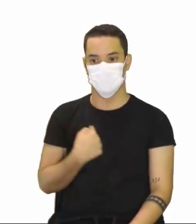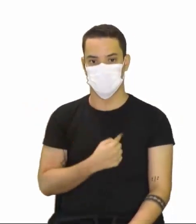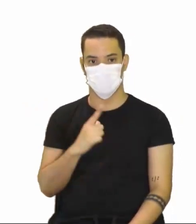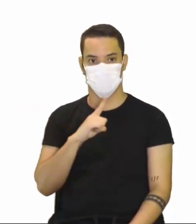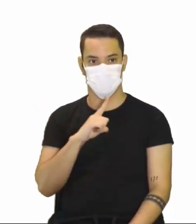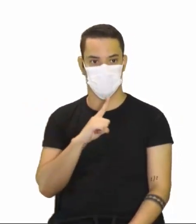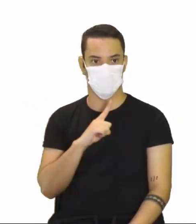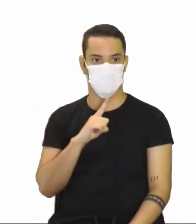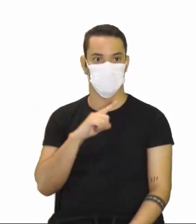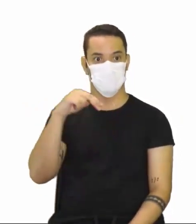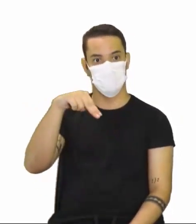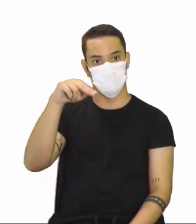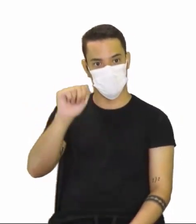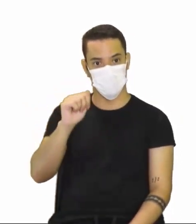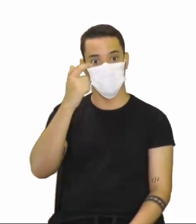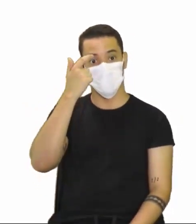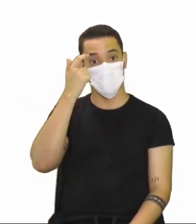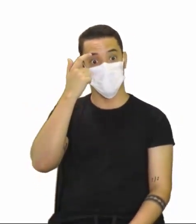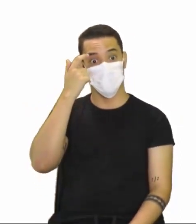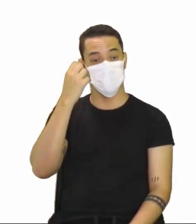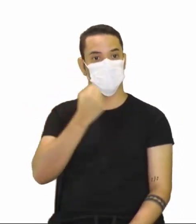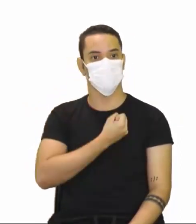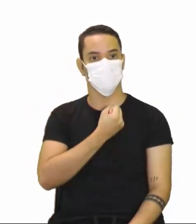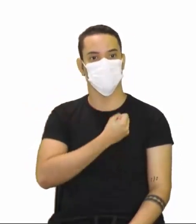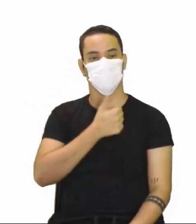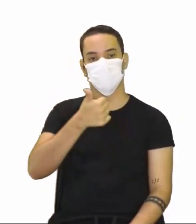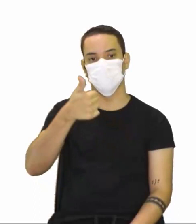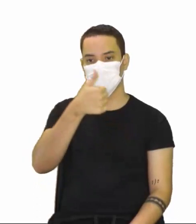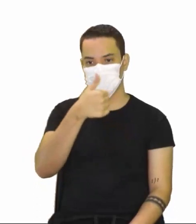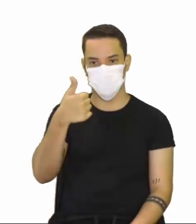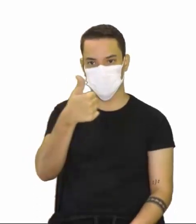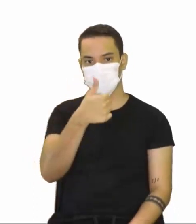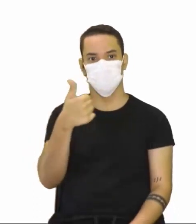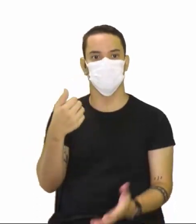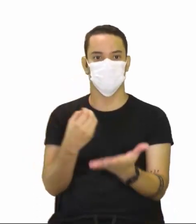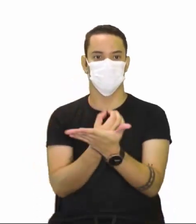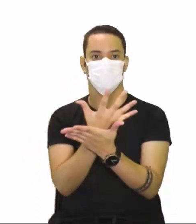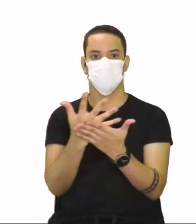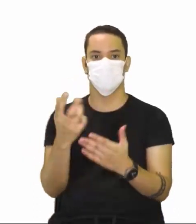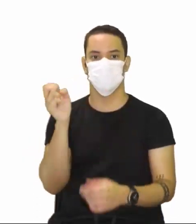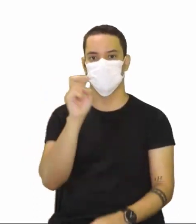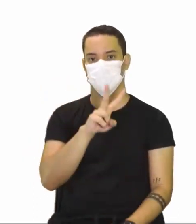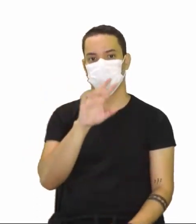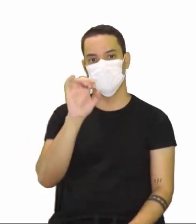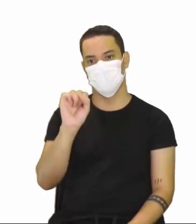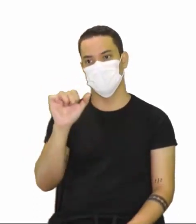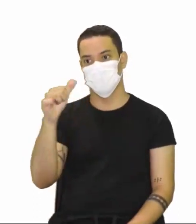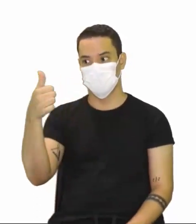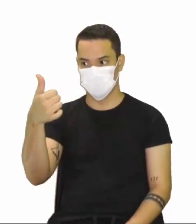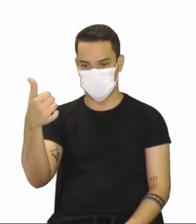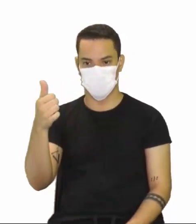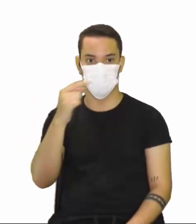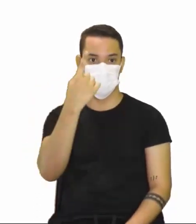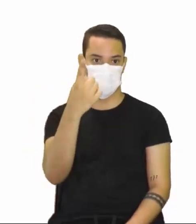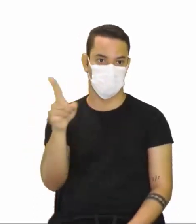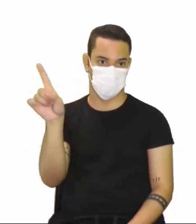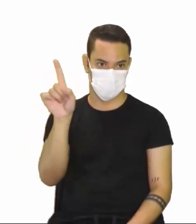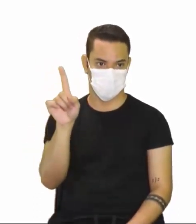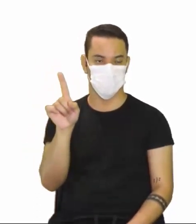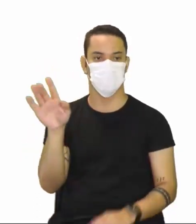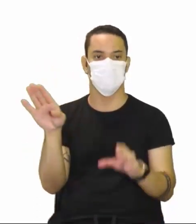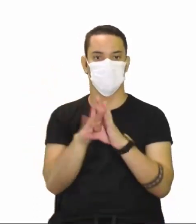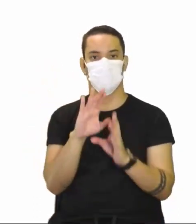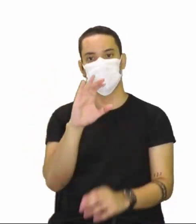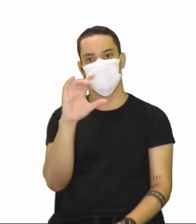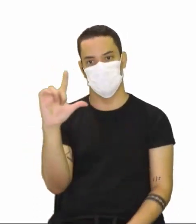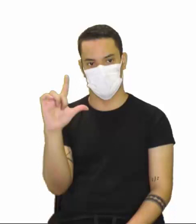temos o sódio, número atômico 11, distribuindo 2, 8 e 1, um elétron na última camada. E